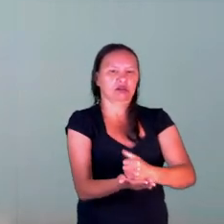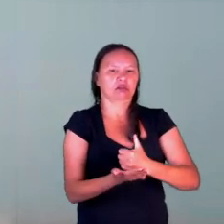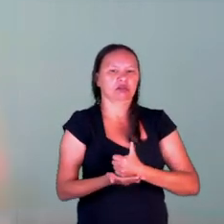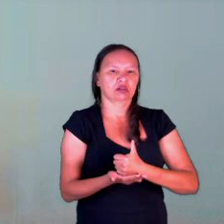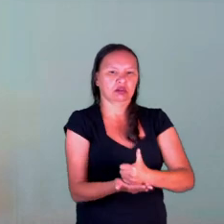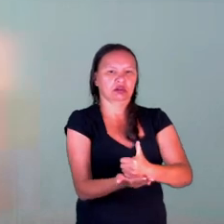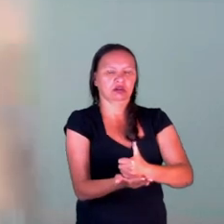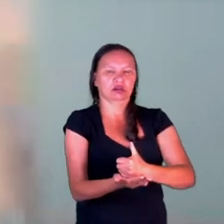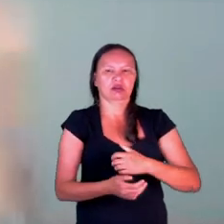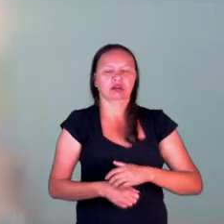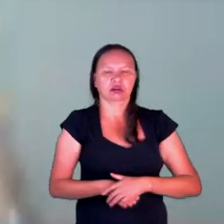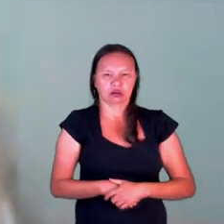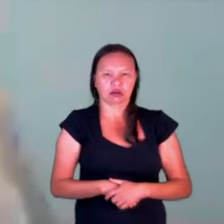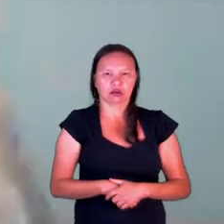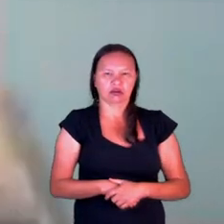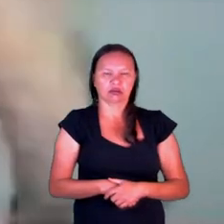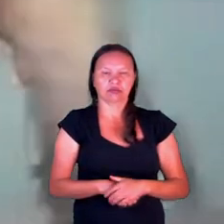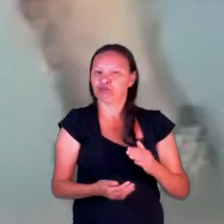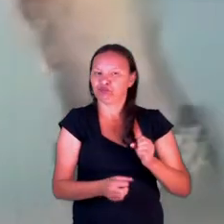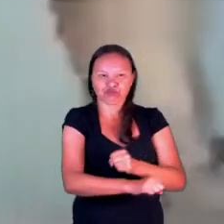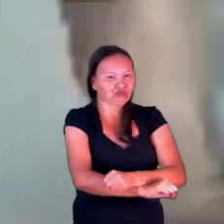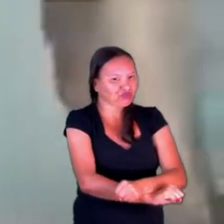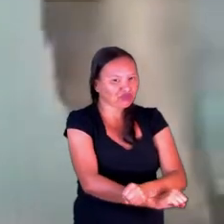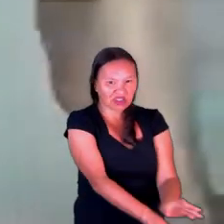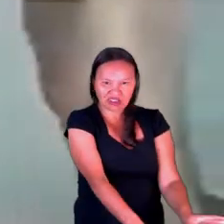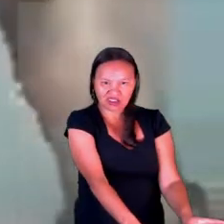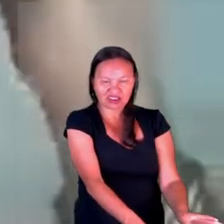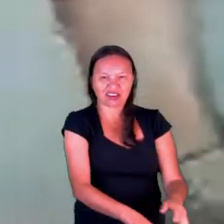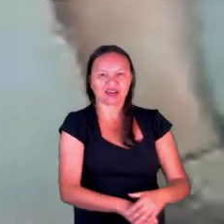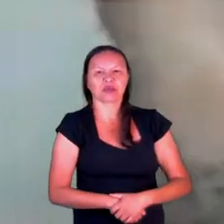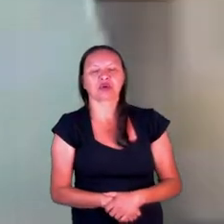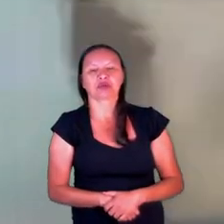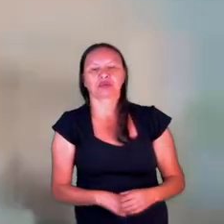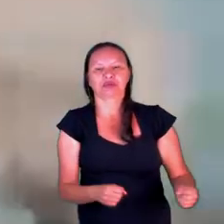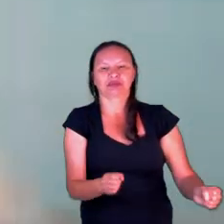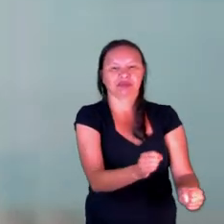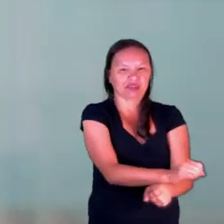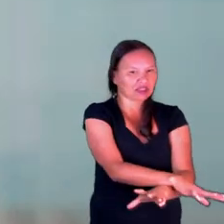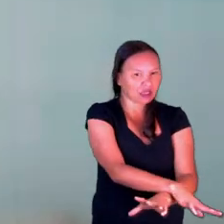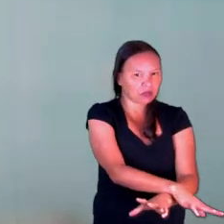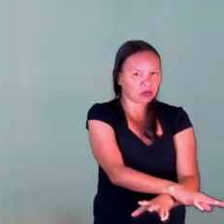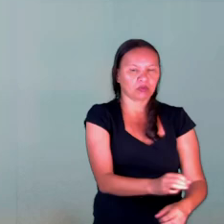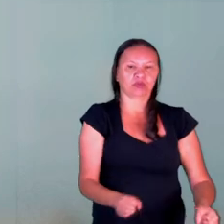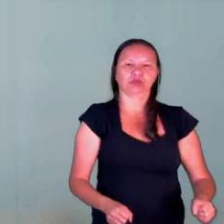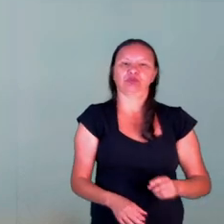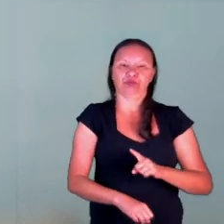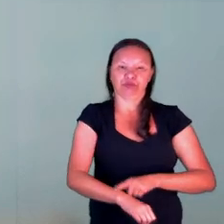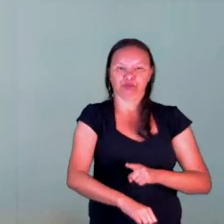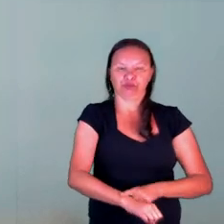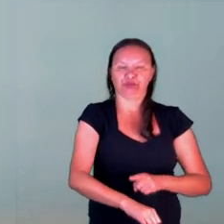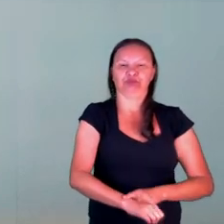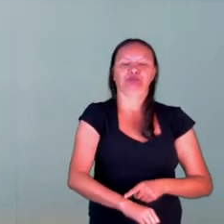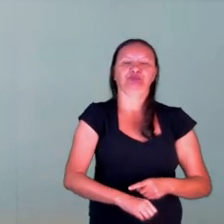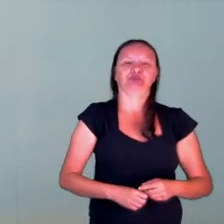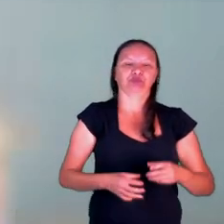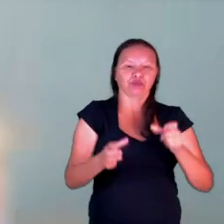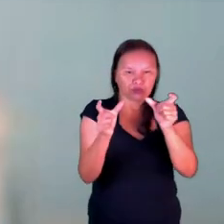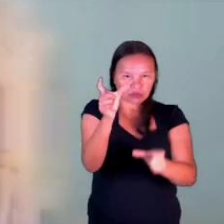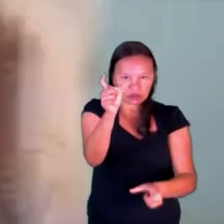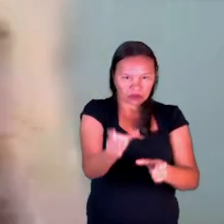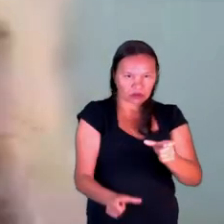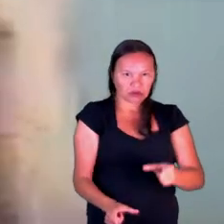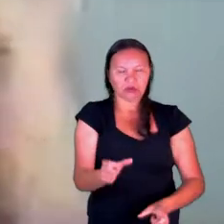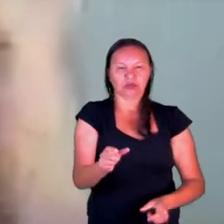que uma pessoa sem estudo mar interior numa prm tá bom eh seja essa pessoa que vai coordenar uma atuação Estadual